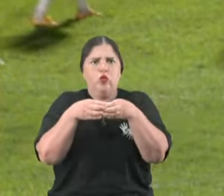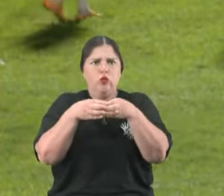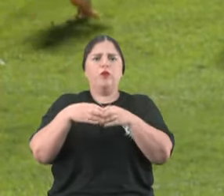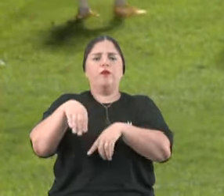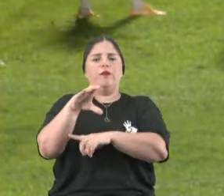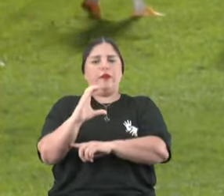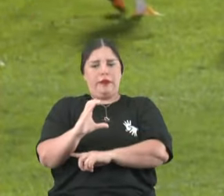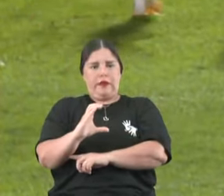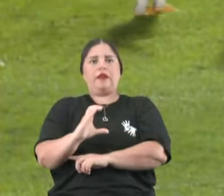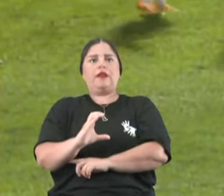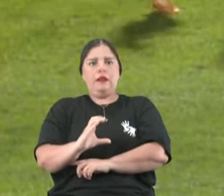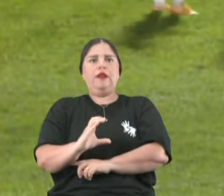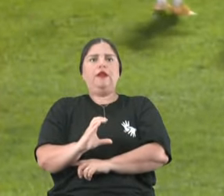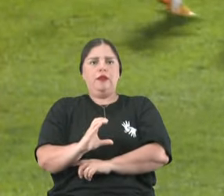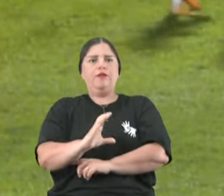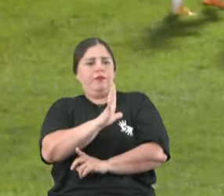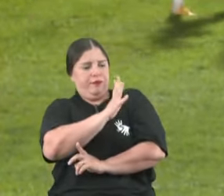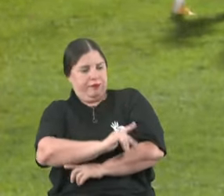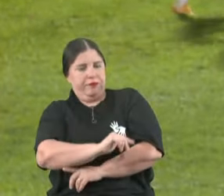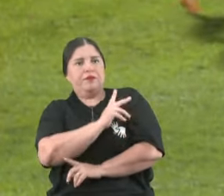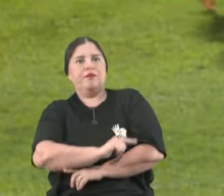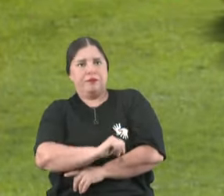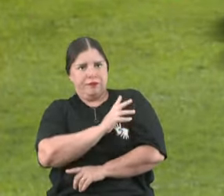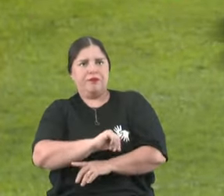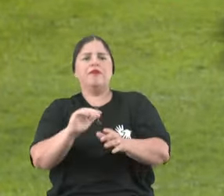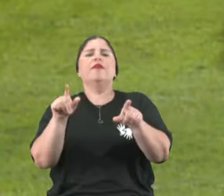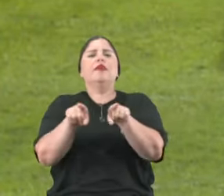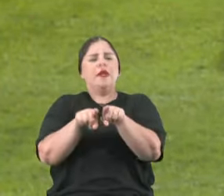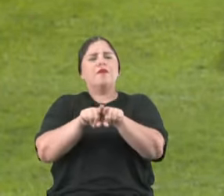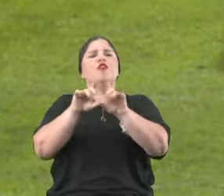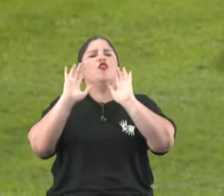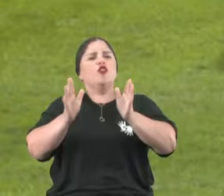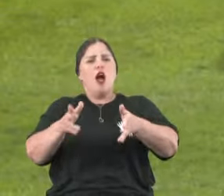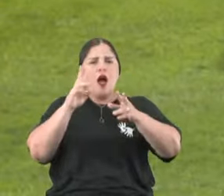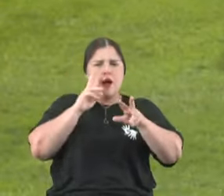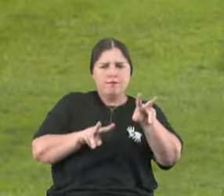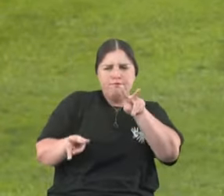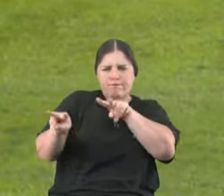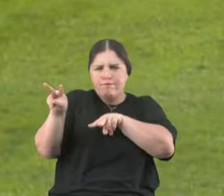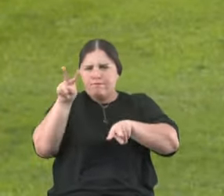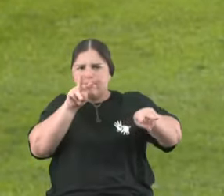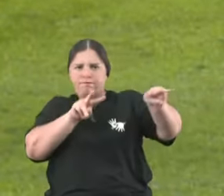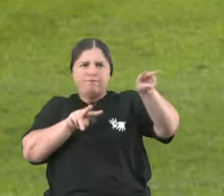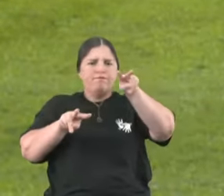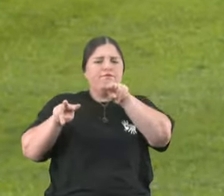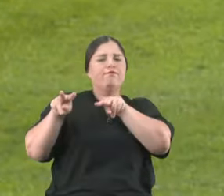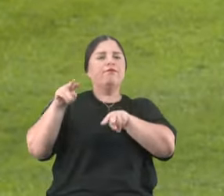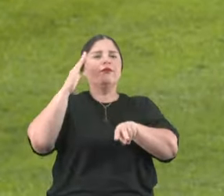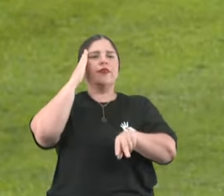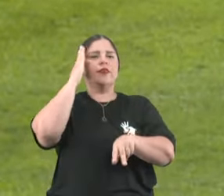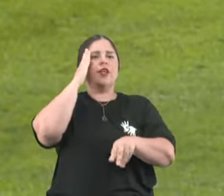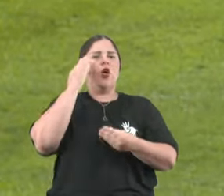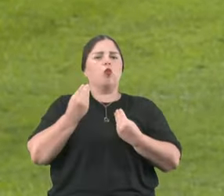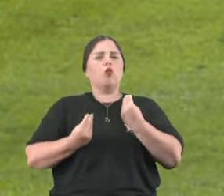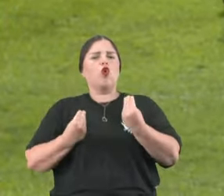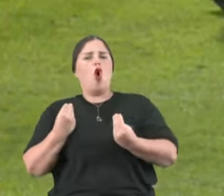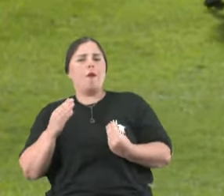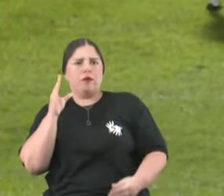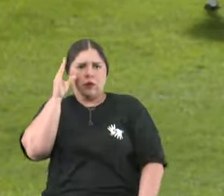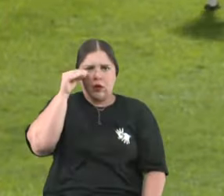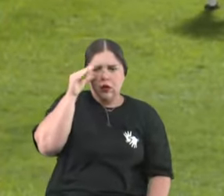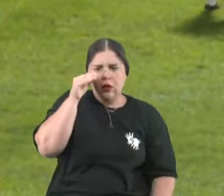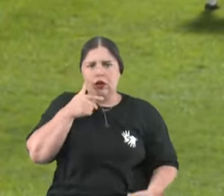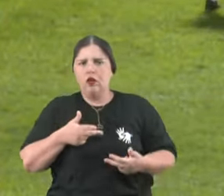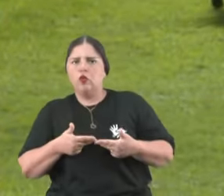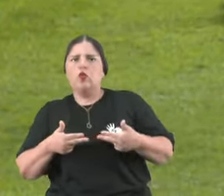de Regatas Brasil, já sondaram o jogador. Claro, é uma joia, vai ter que ser guardada num cofre, e a gente sabe que